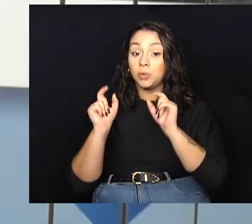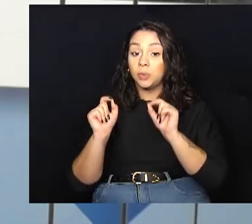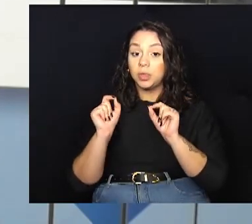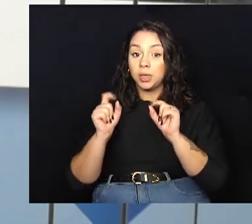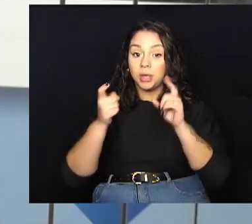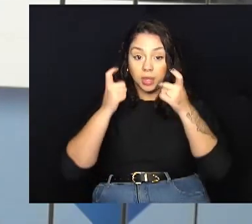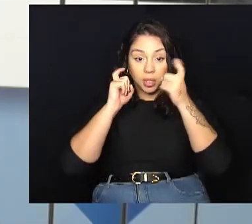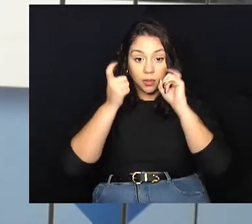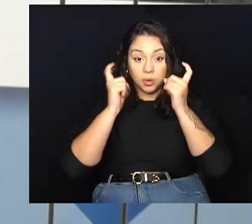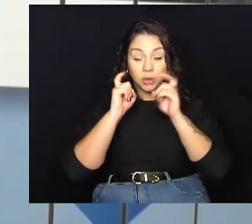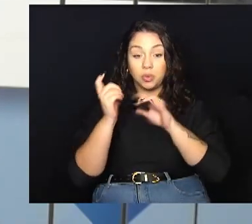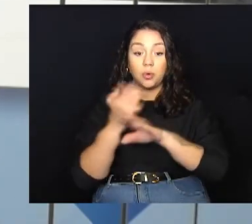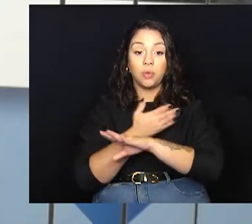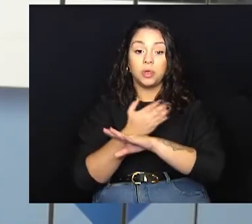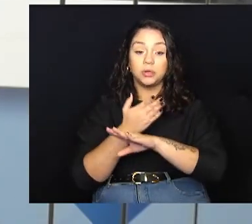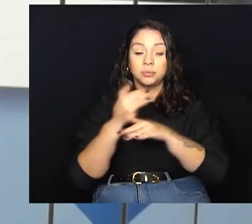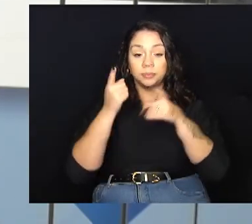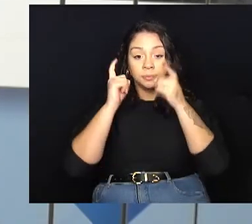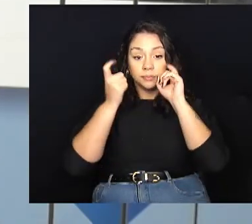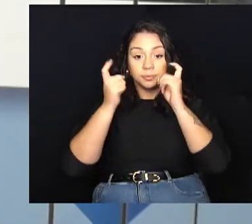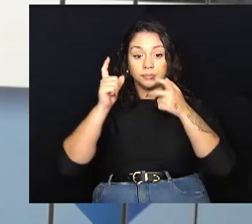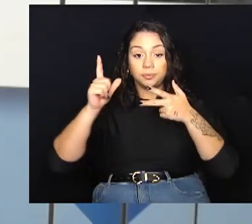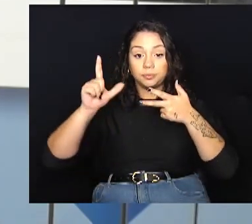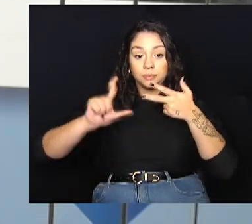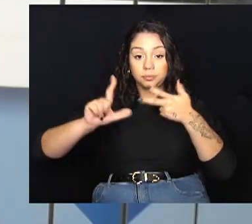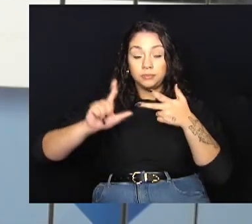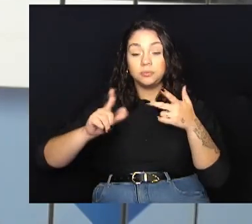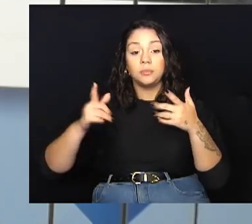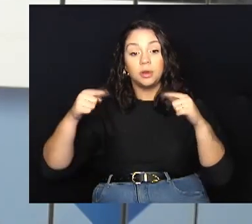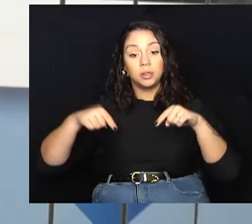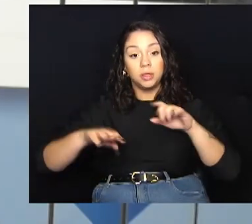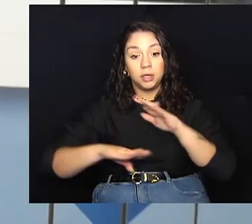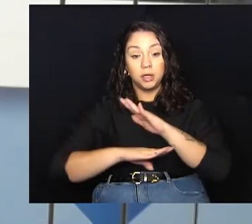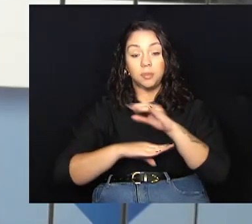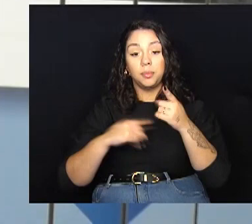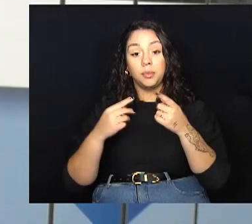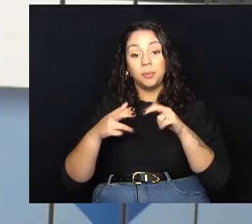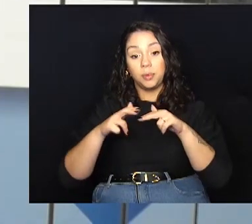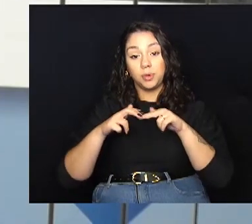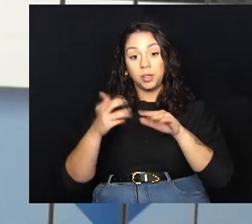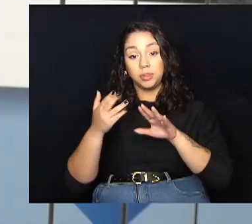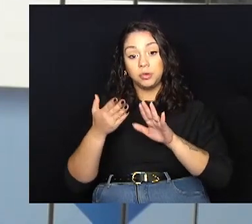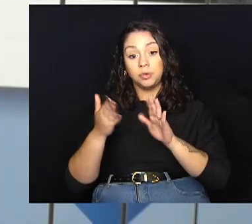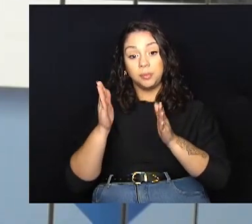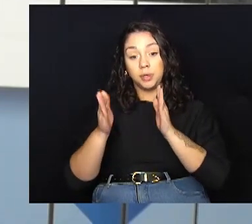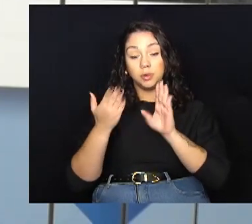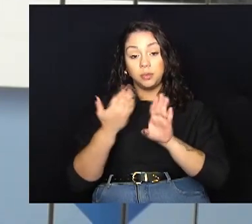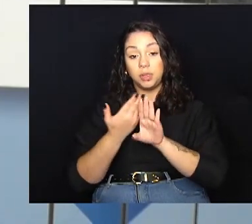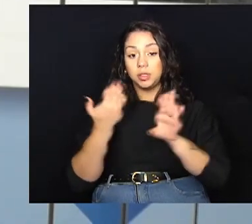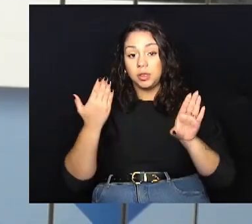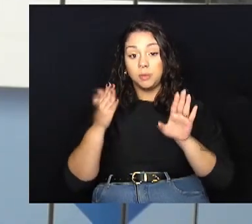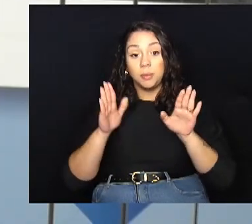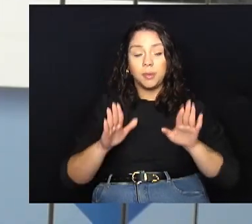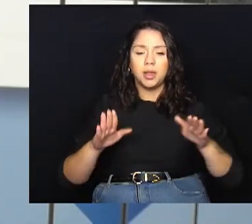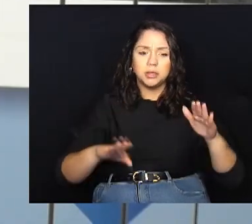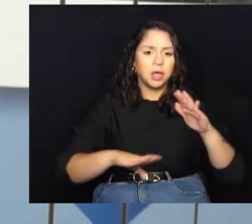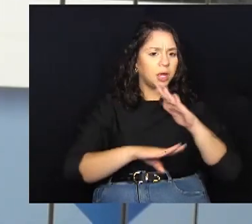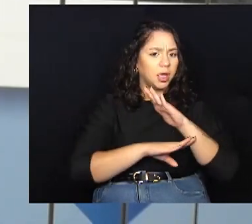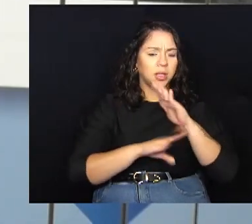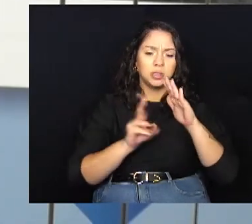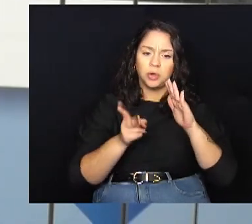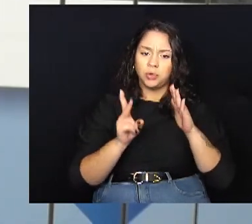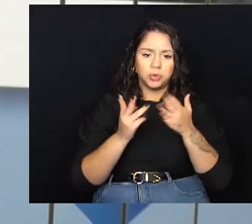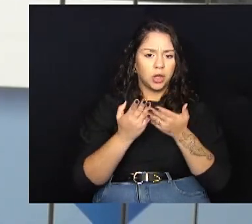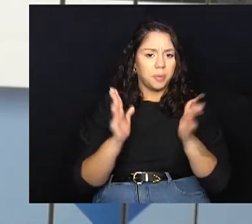legislativas da Câmara por isso que esse período é chamado de recesso mas fora isso a casa continua aberta